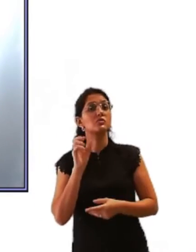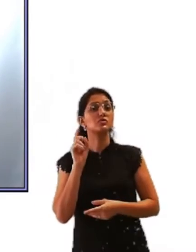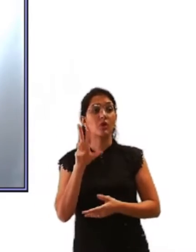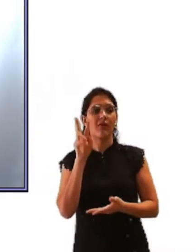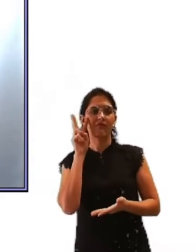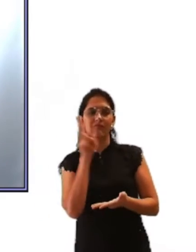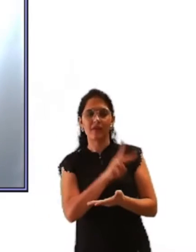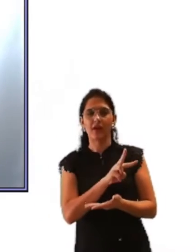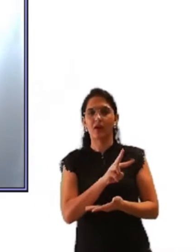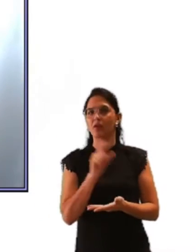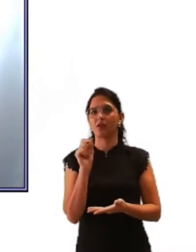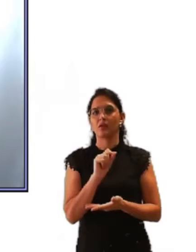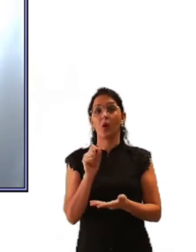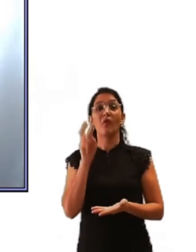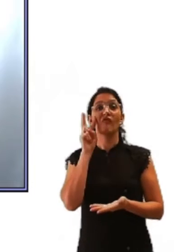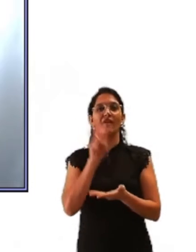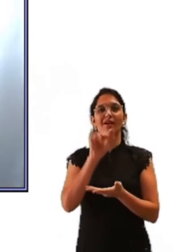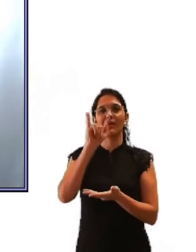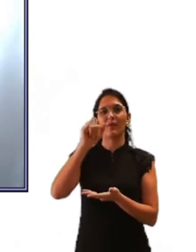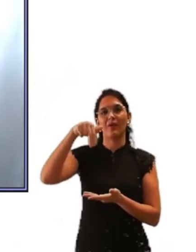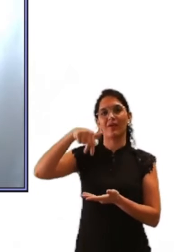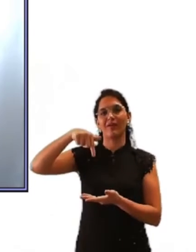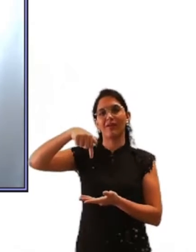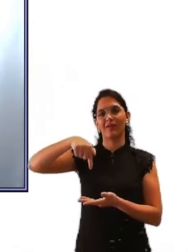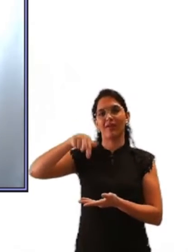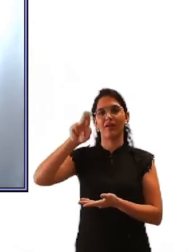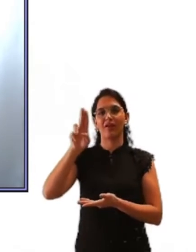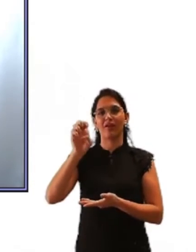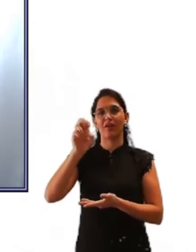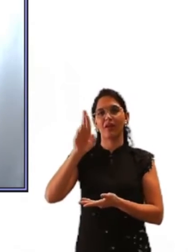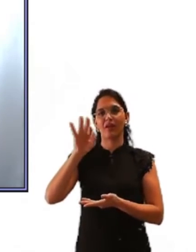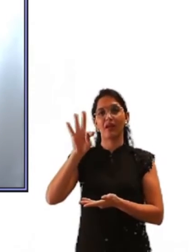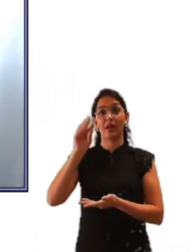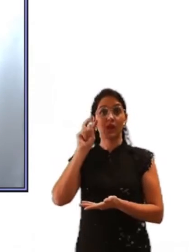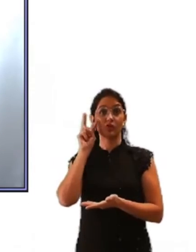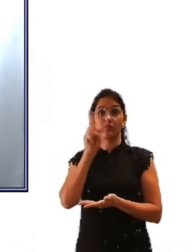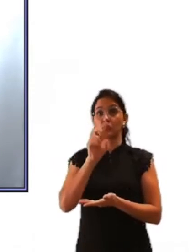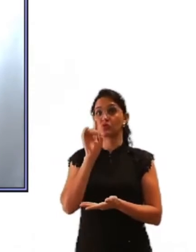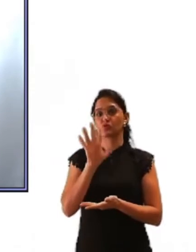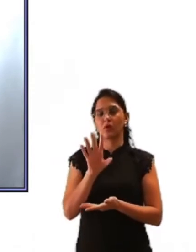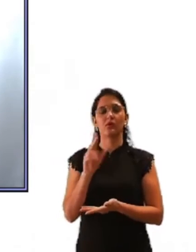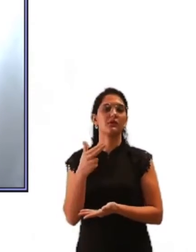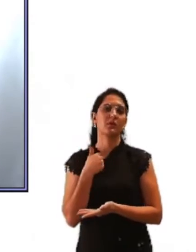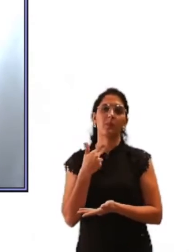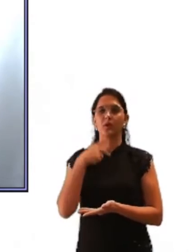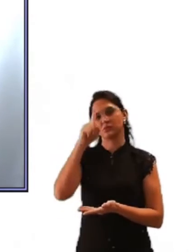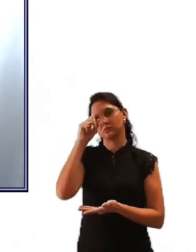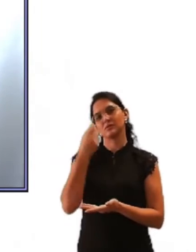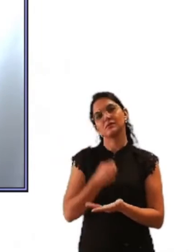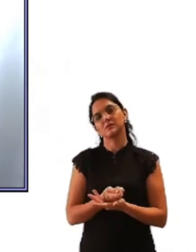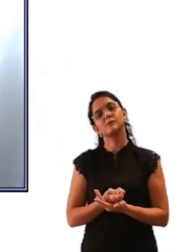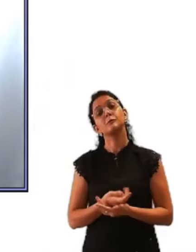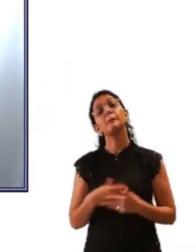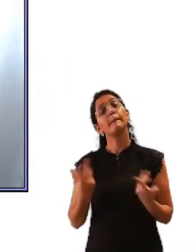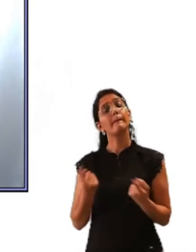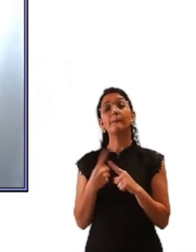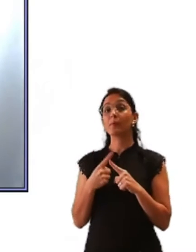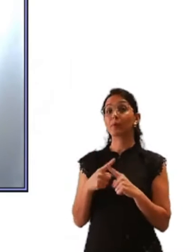inquisitorial, fase do inquérito. Por quê? Né? Aí todo mundo vai falar assim na doutrina tradicional. É